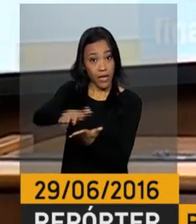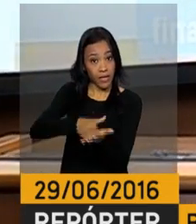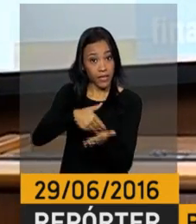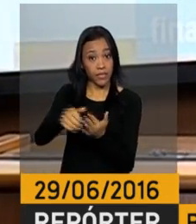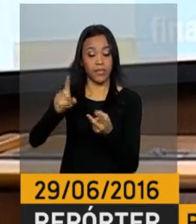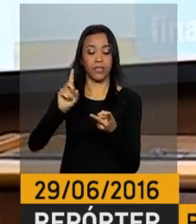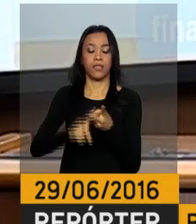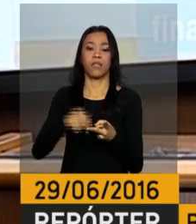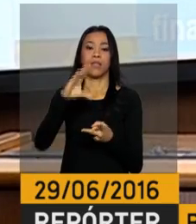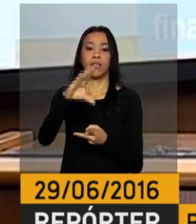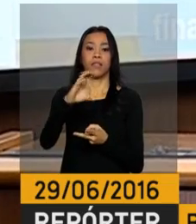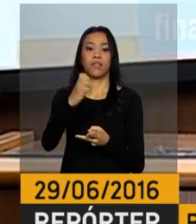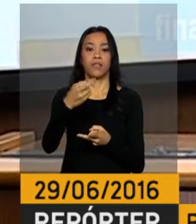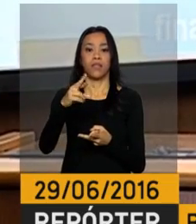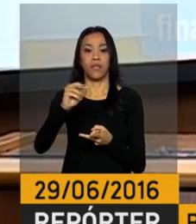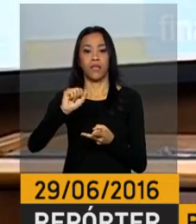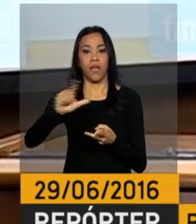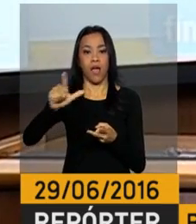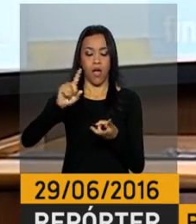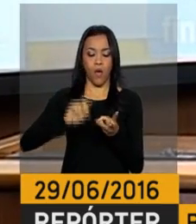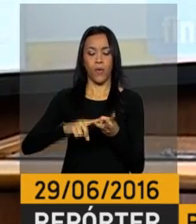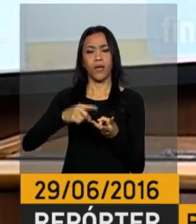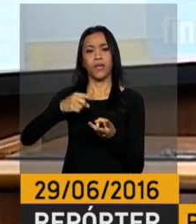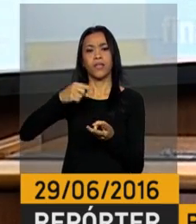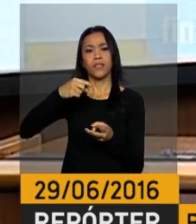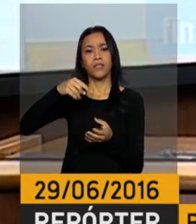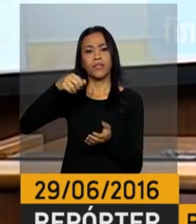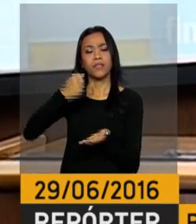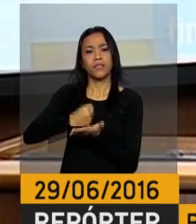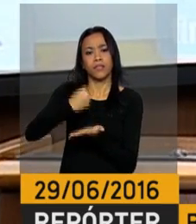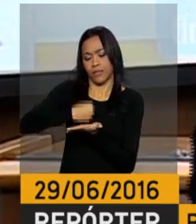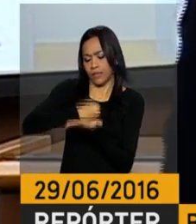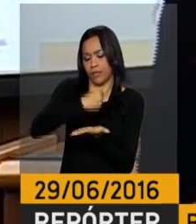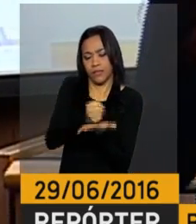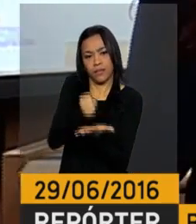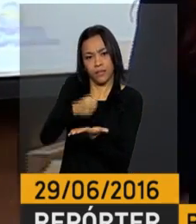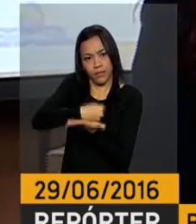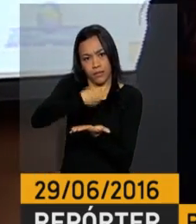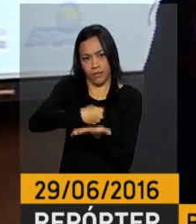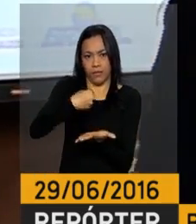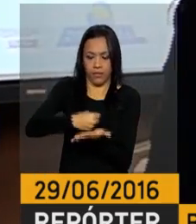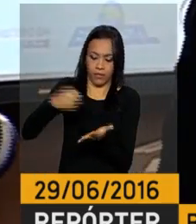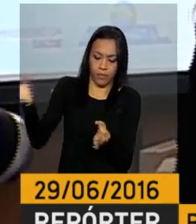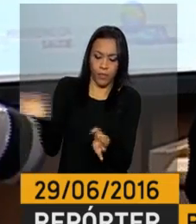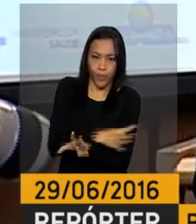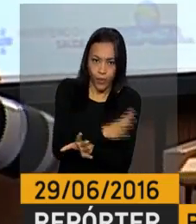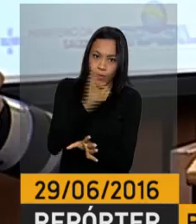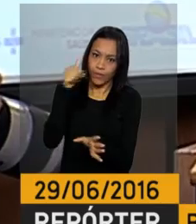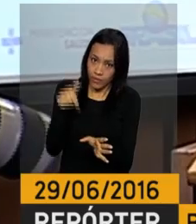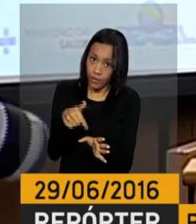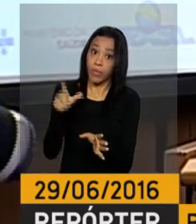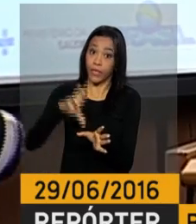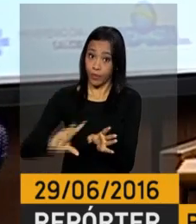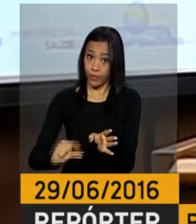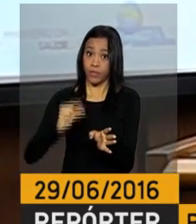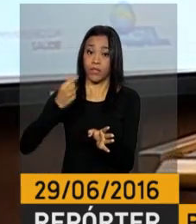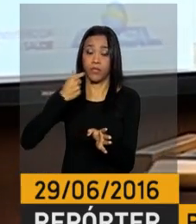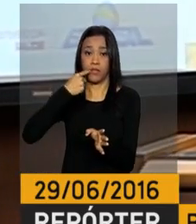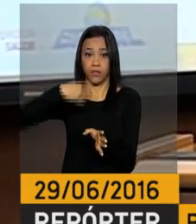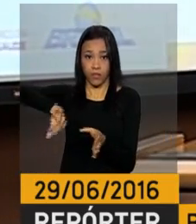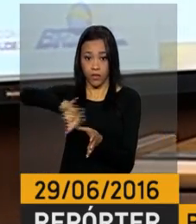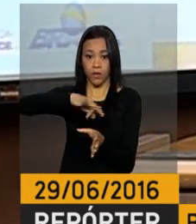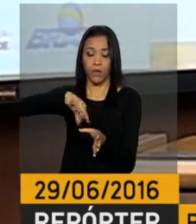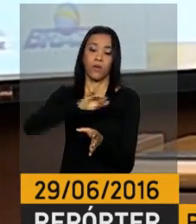matinais e temperos prontos com uma redução nessa última etapa de 7400